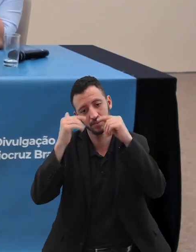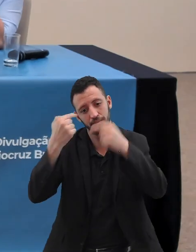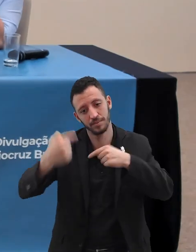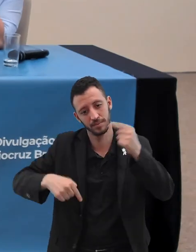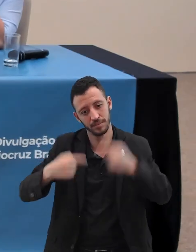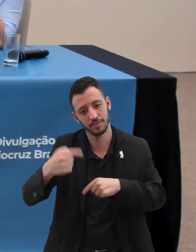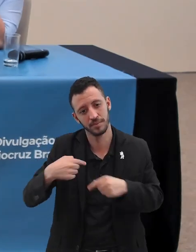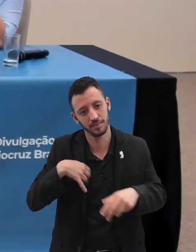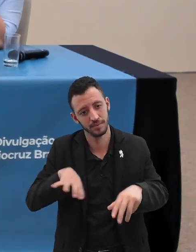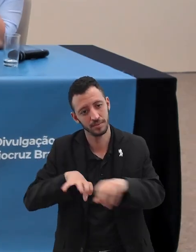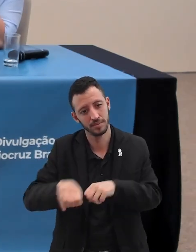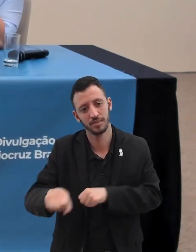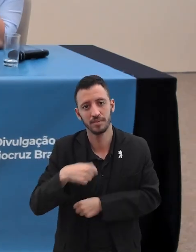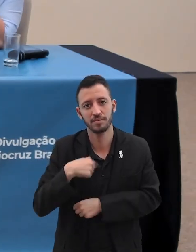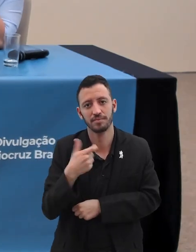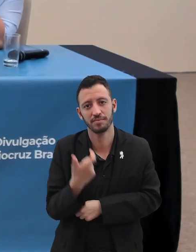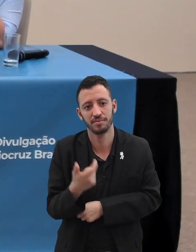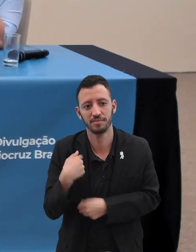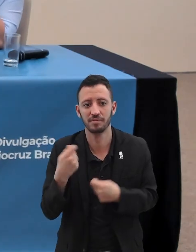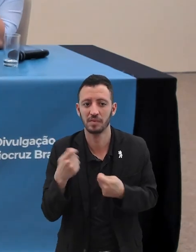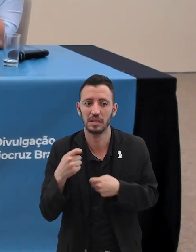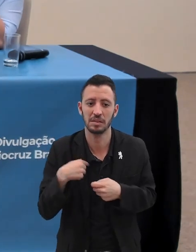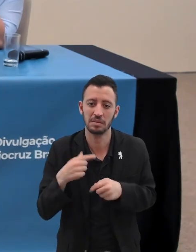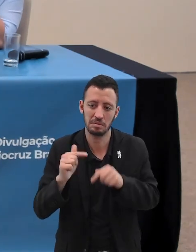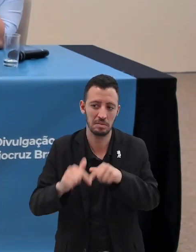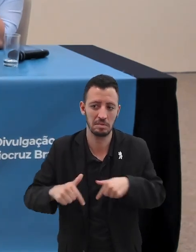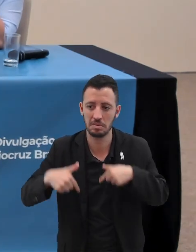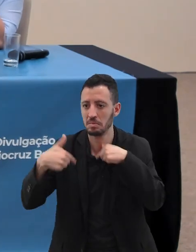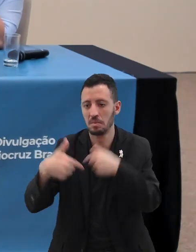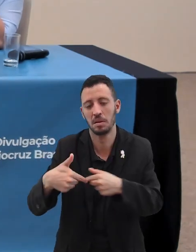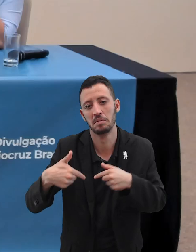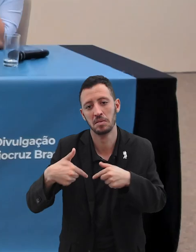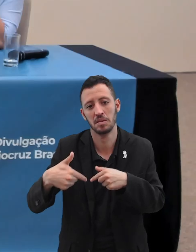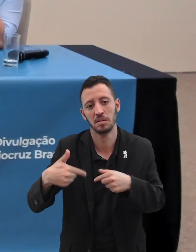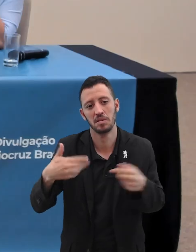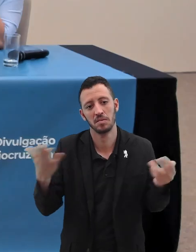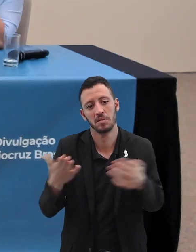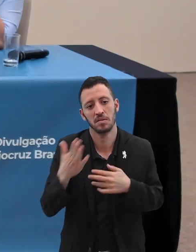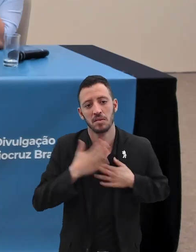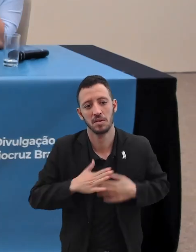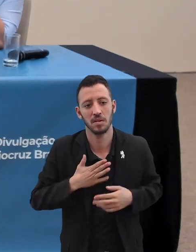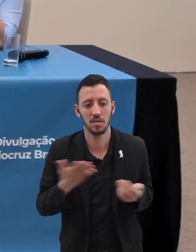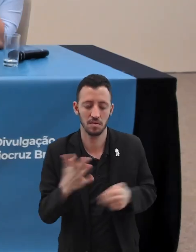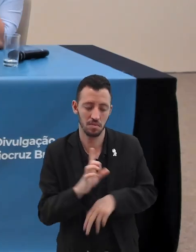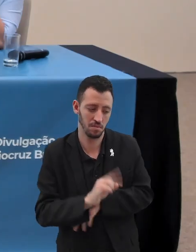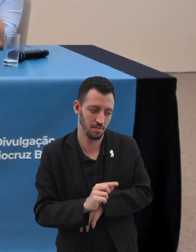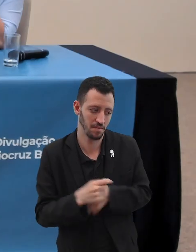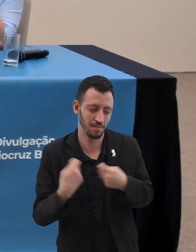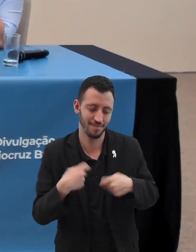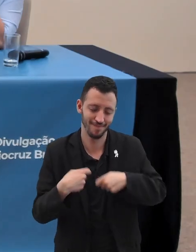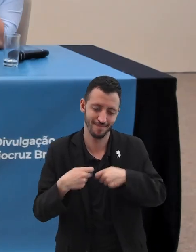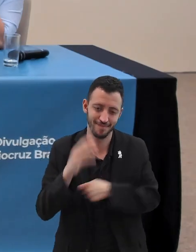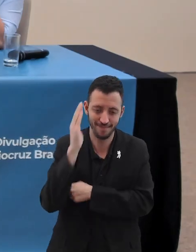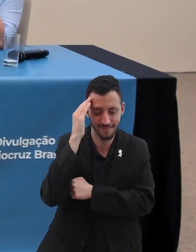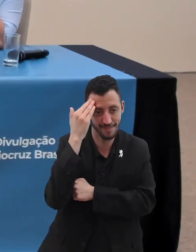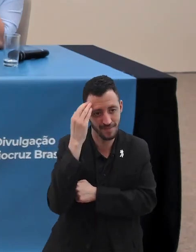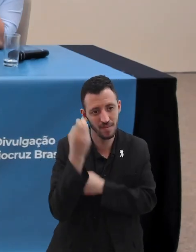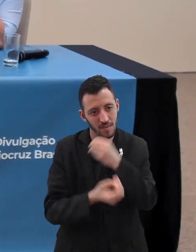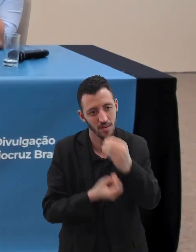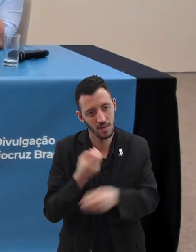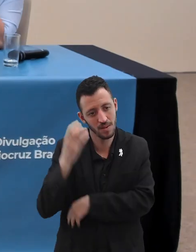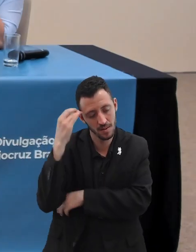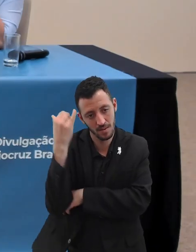PT de formação, tenho carteirinha, mas eu não sou mais radical. Eu acho que a gente está num momento na vida em que a gente precisa entender como